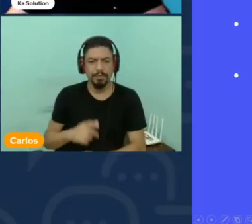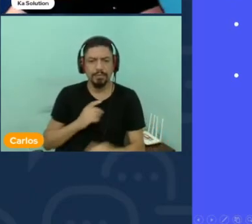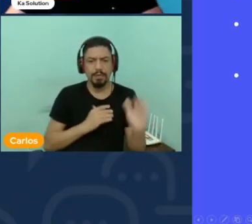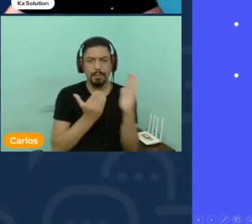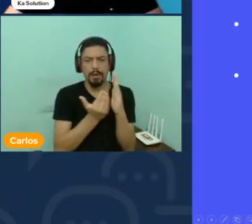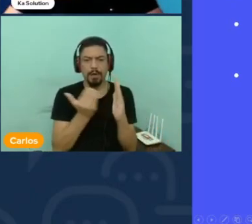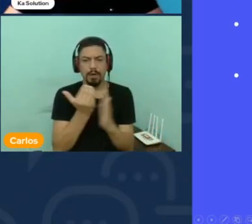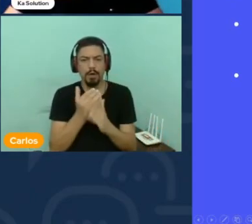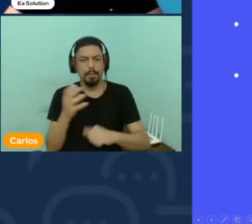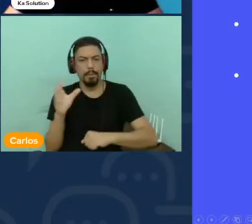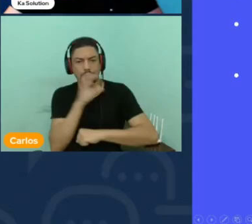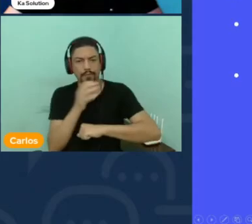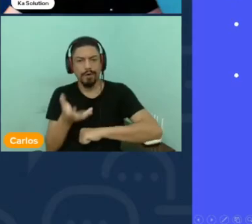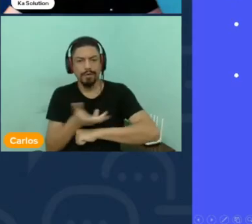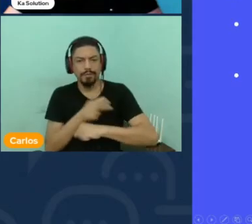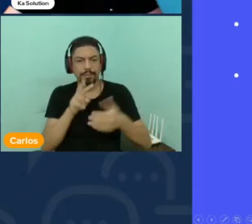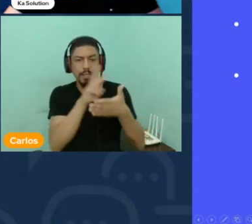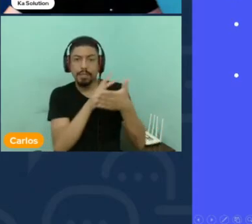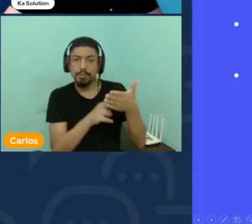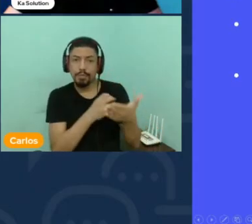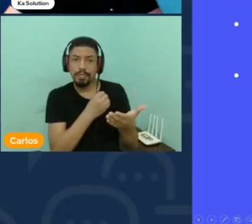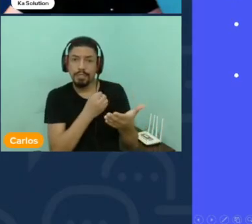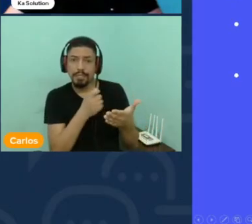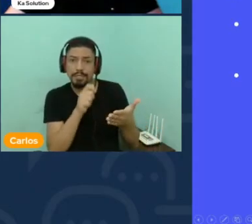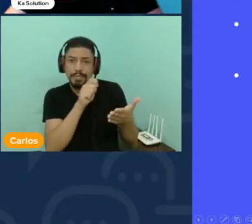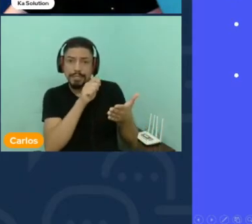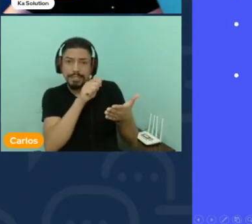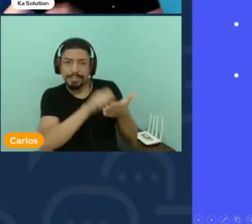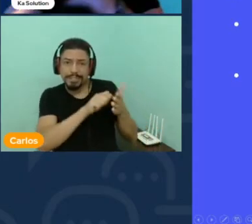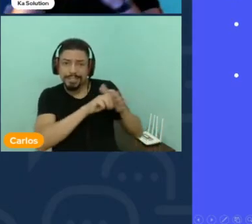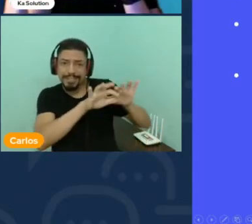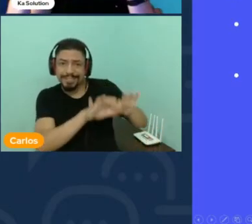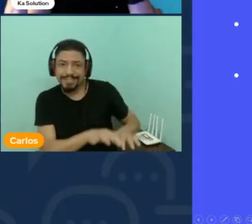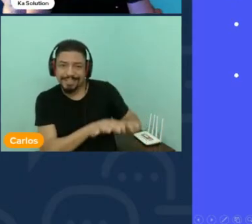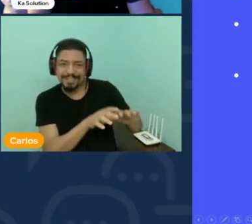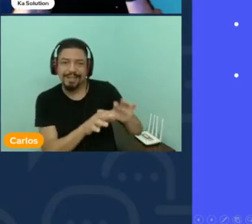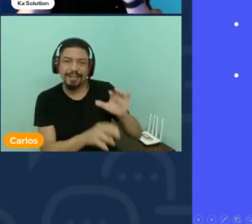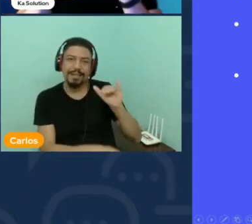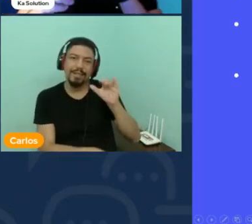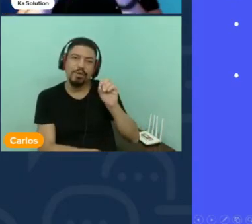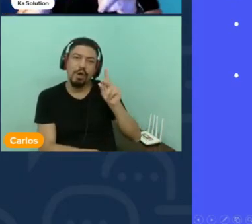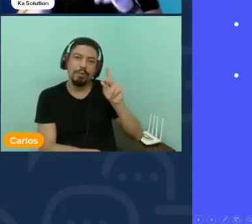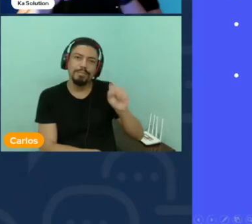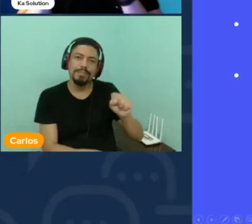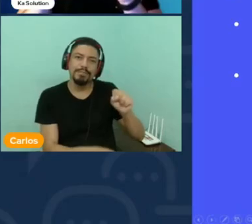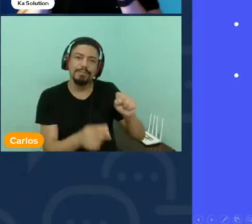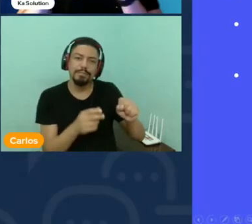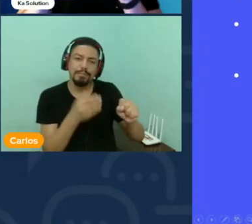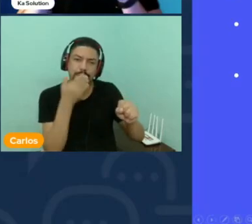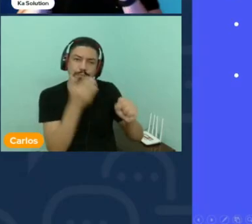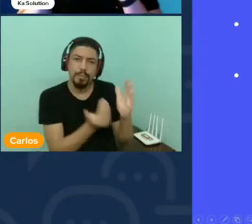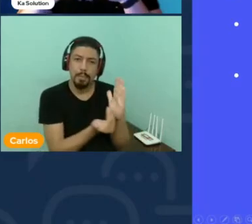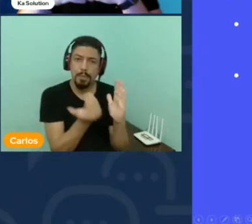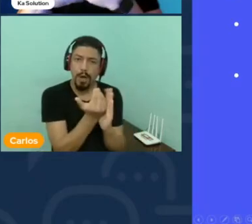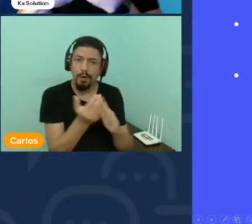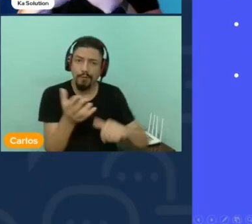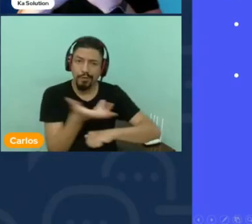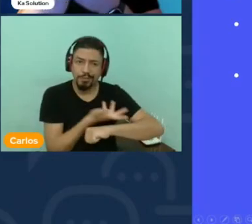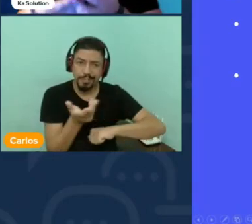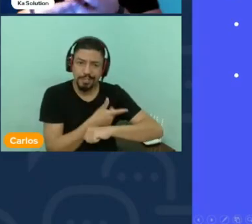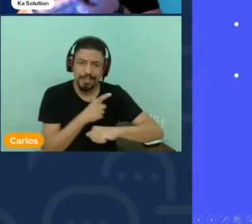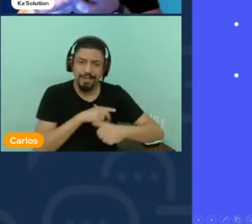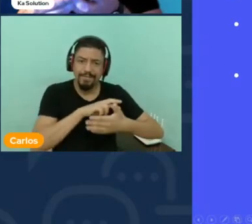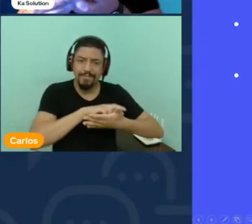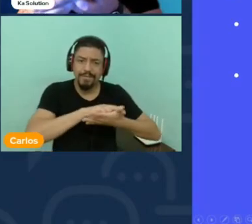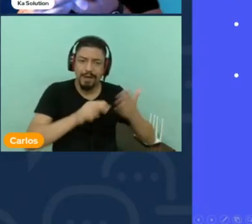para leitura e escrita, com IOPS provisionado. Ele consegue receber muitas solicitações de leitura e escrita